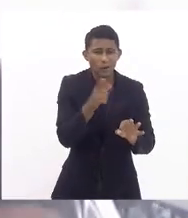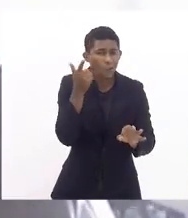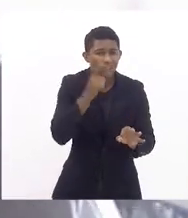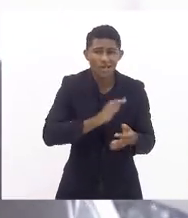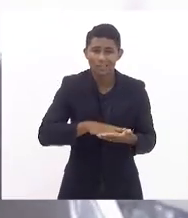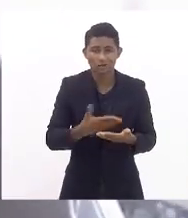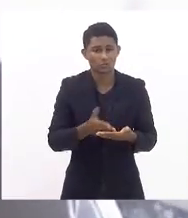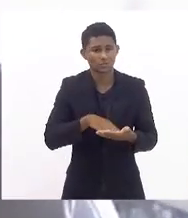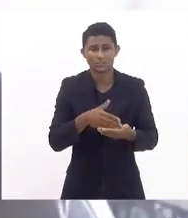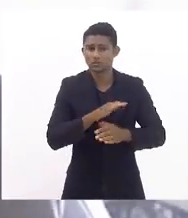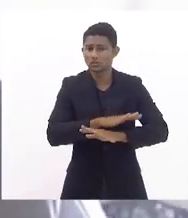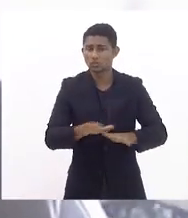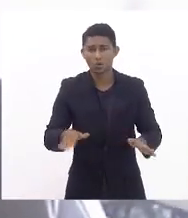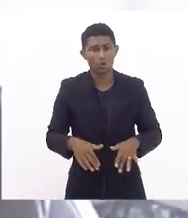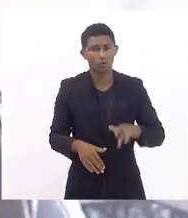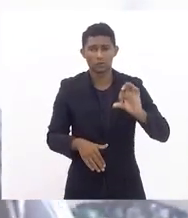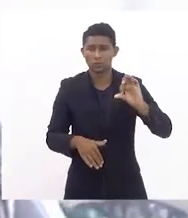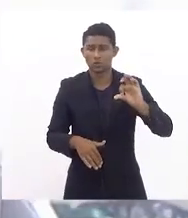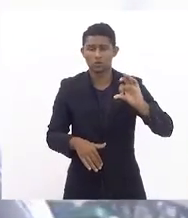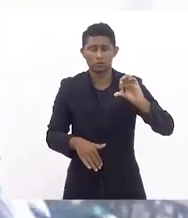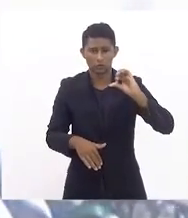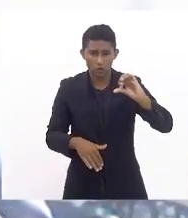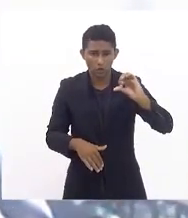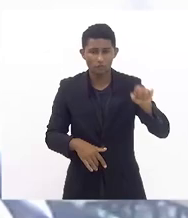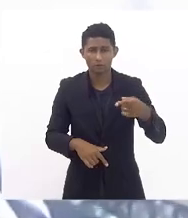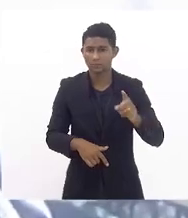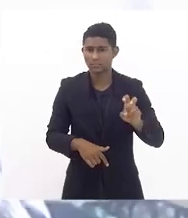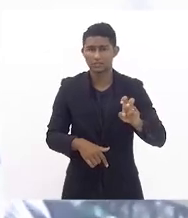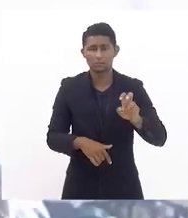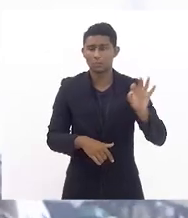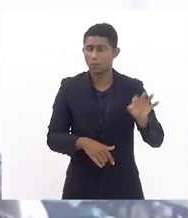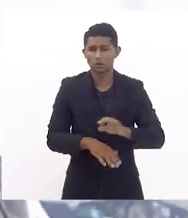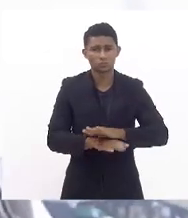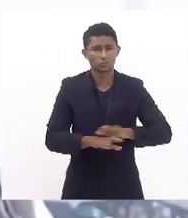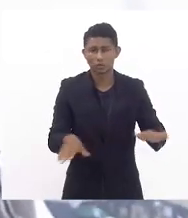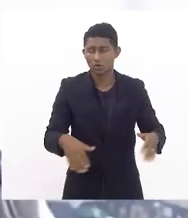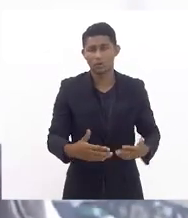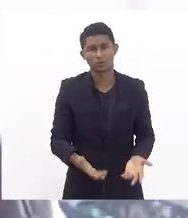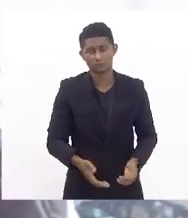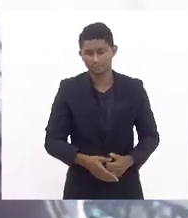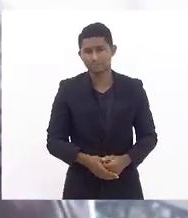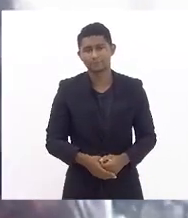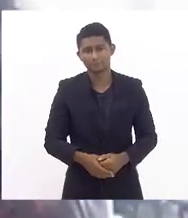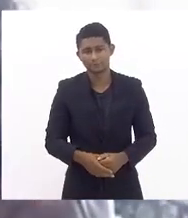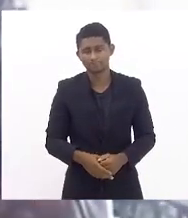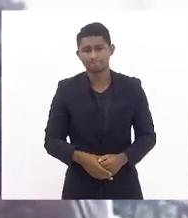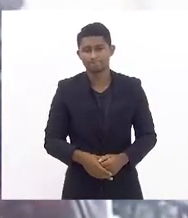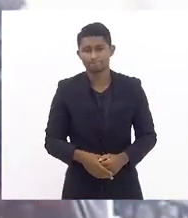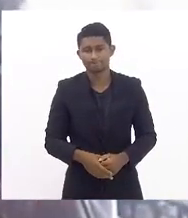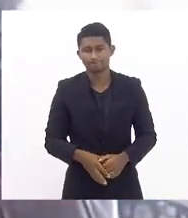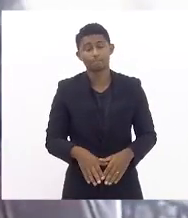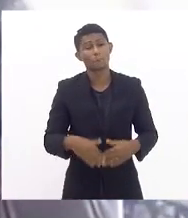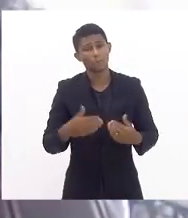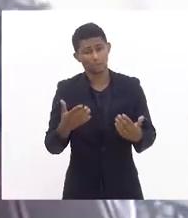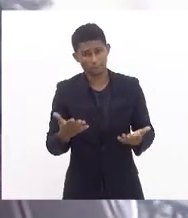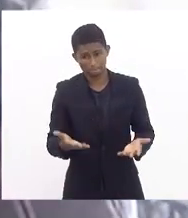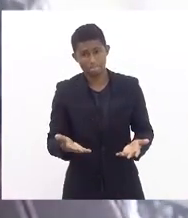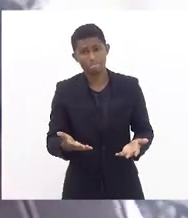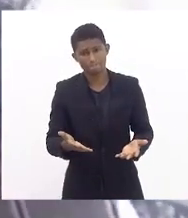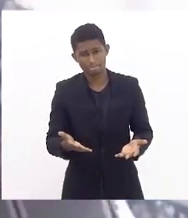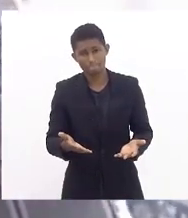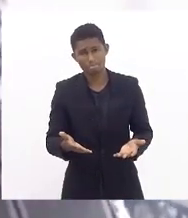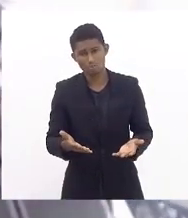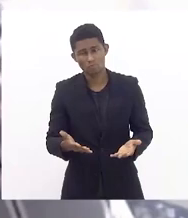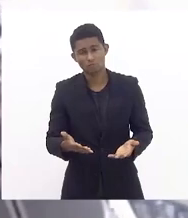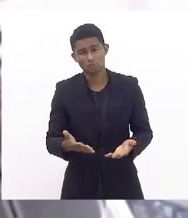tradução, tem, né, esse processo todo concluído e seu título reconhecido. Então, é uma situação ainda